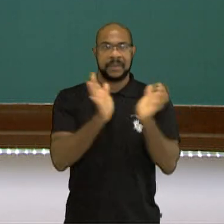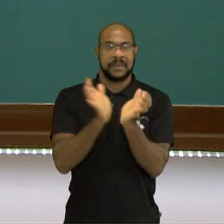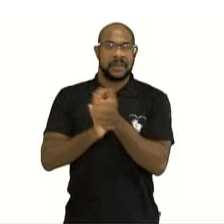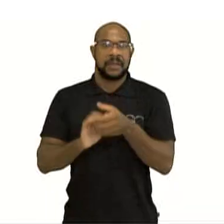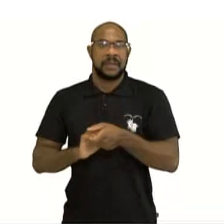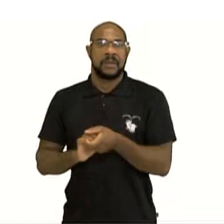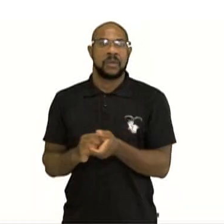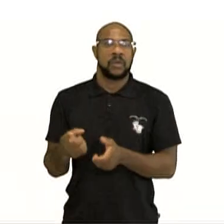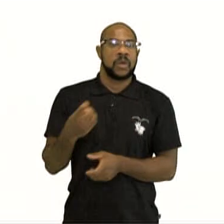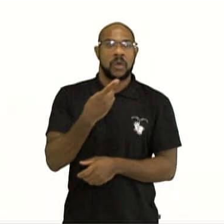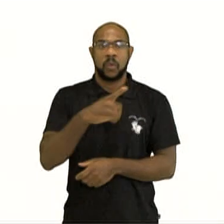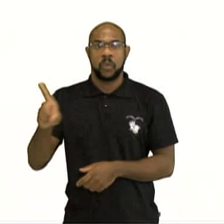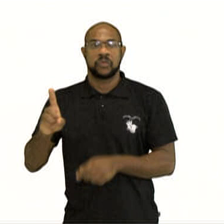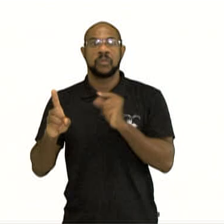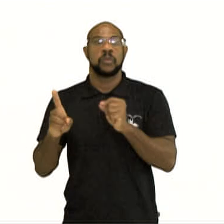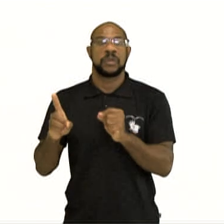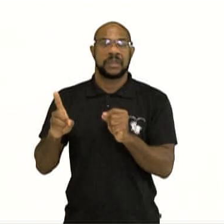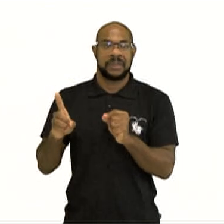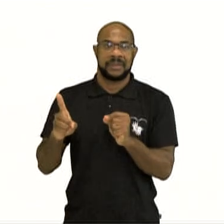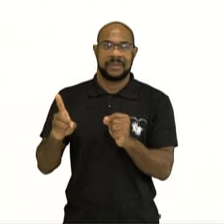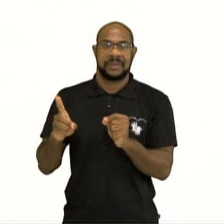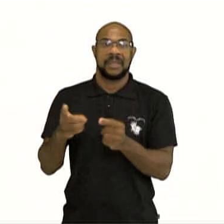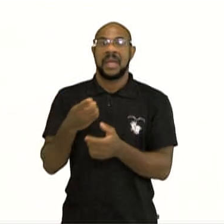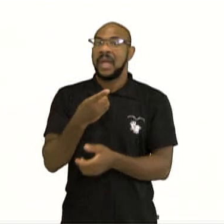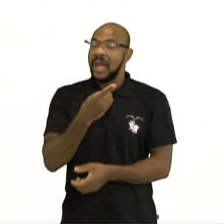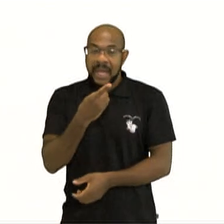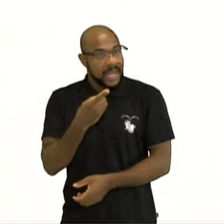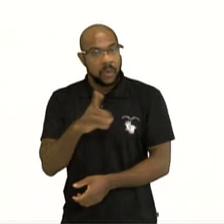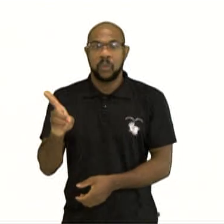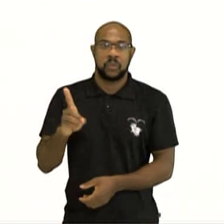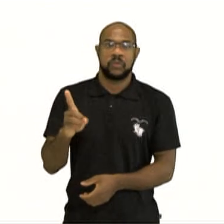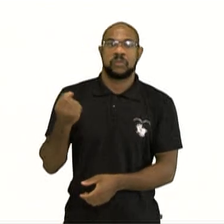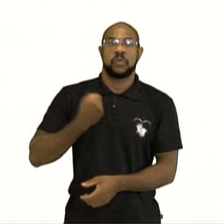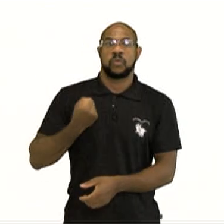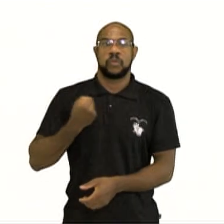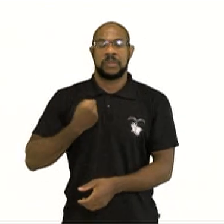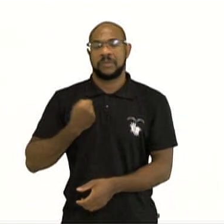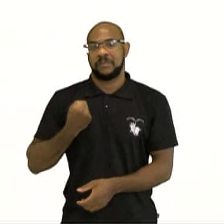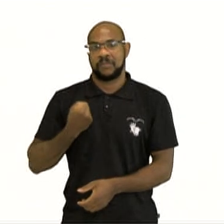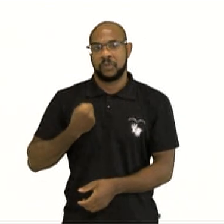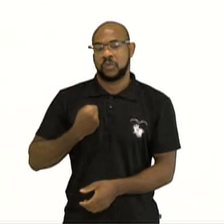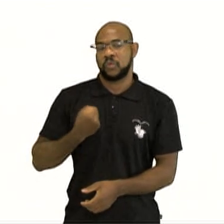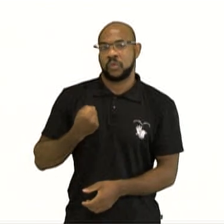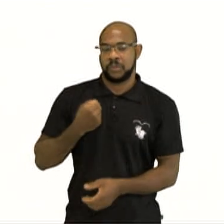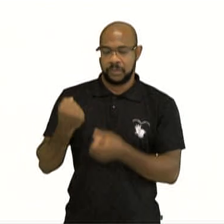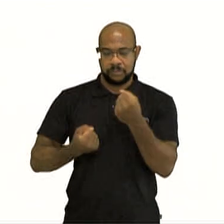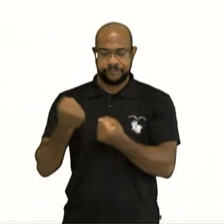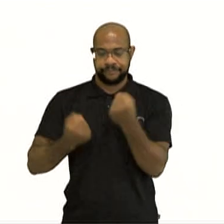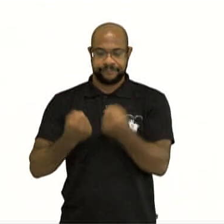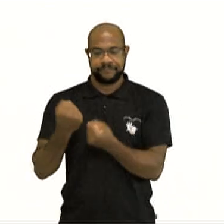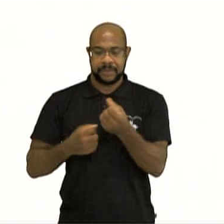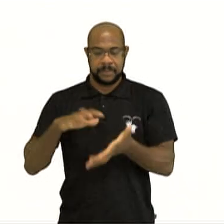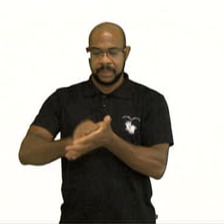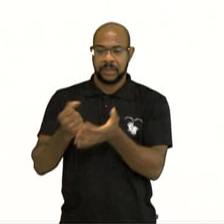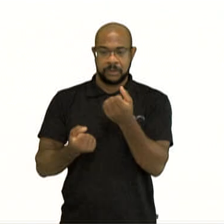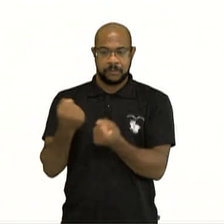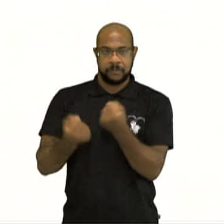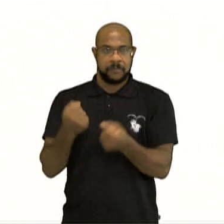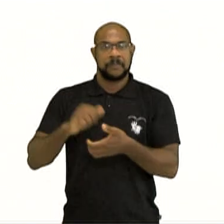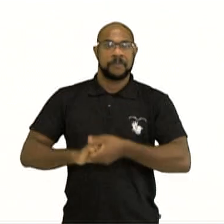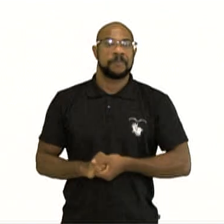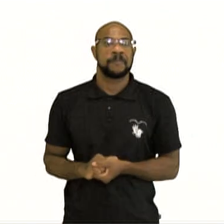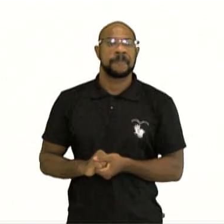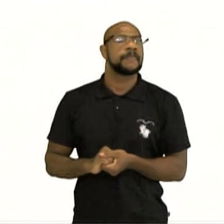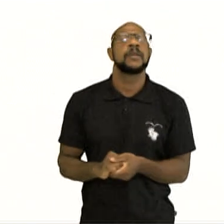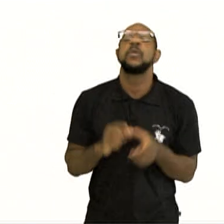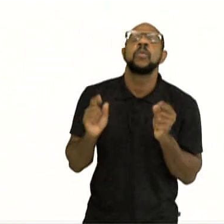último dígito à direita da matrícula do automóvel X. Então, esta frase representa o que a função